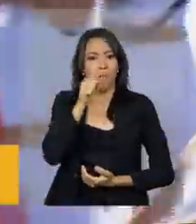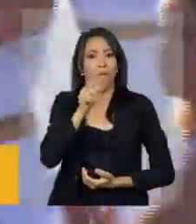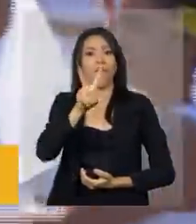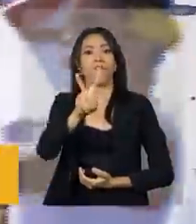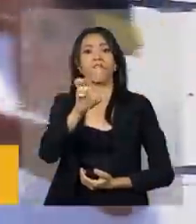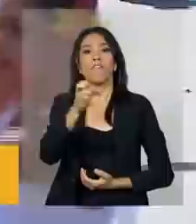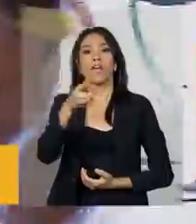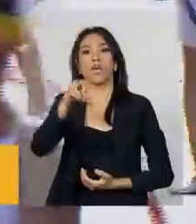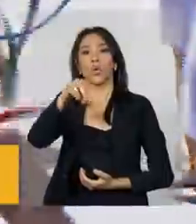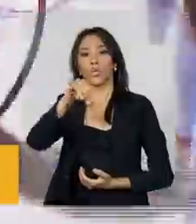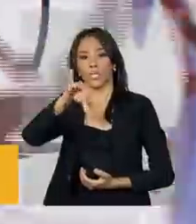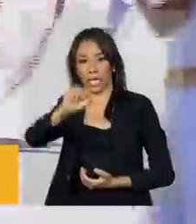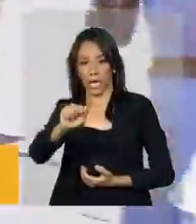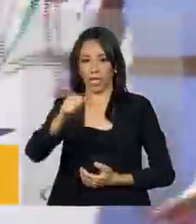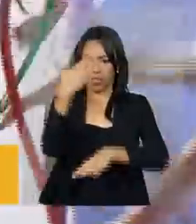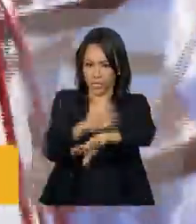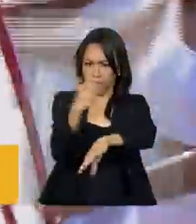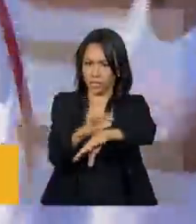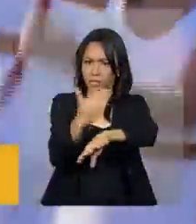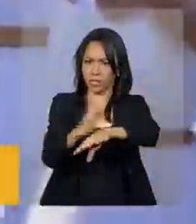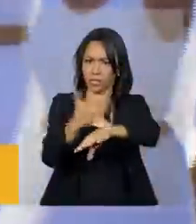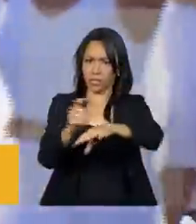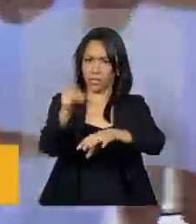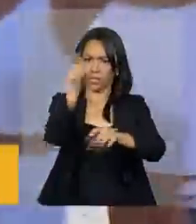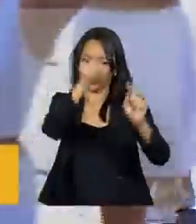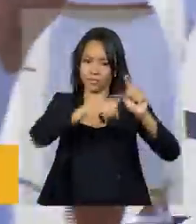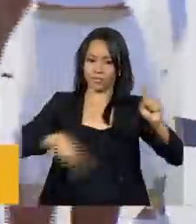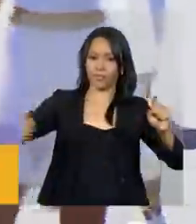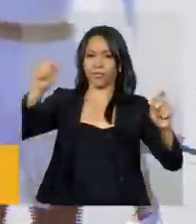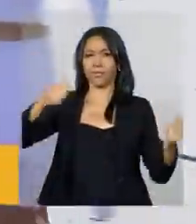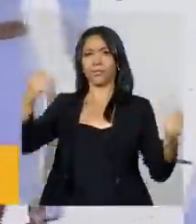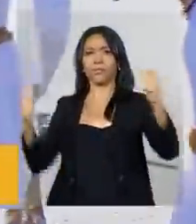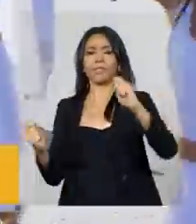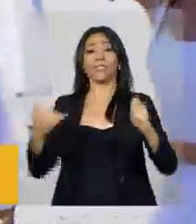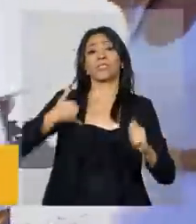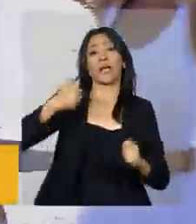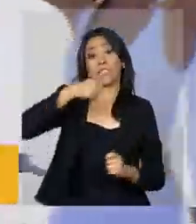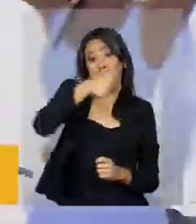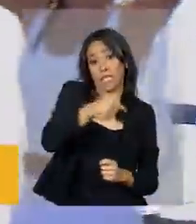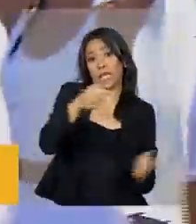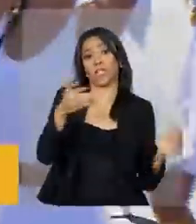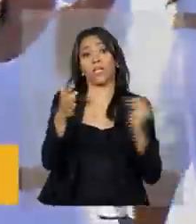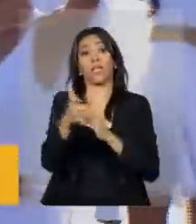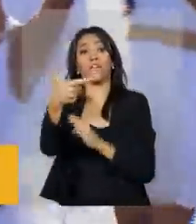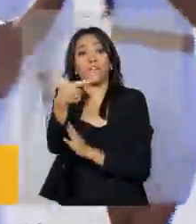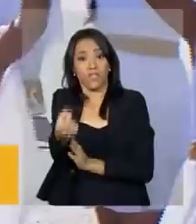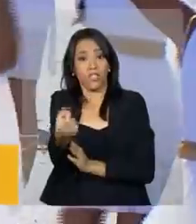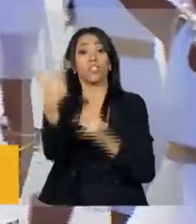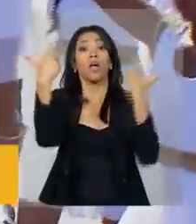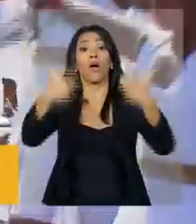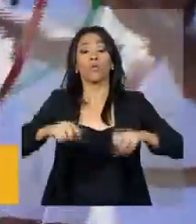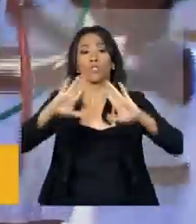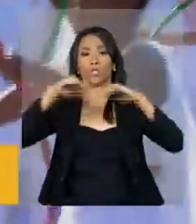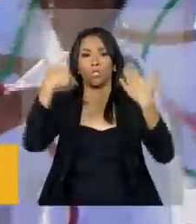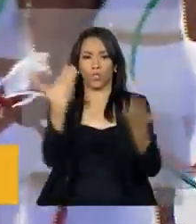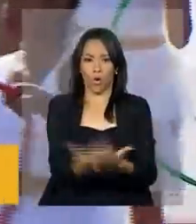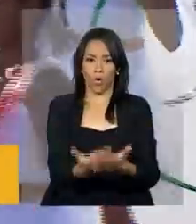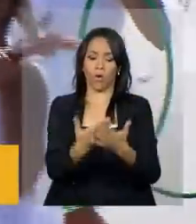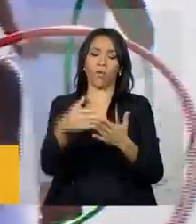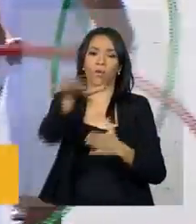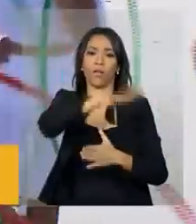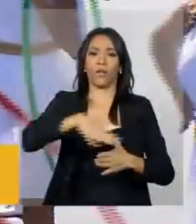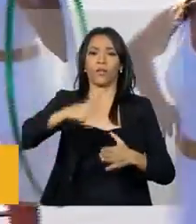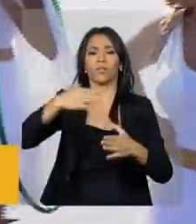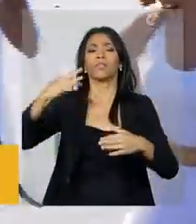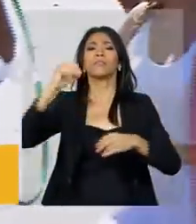Nascimento, é composto por estudantes de 7 a 20 anos de escolas públicas de Ceilândia, região que realiza